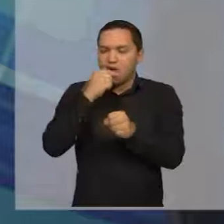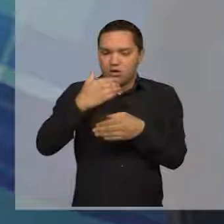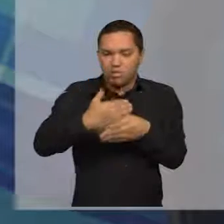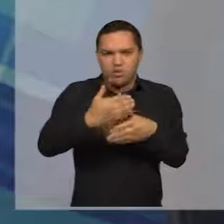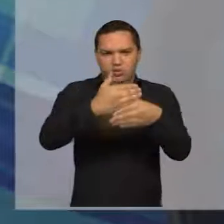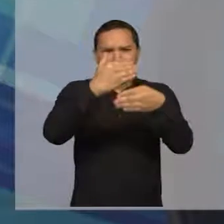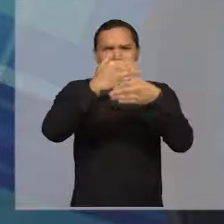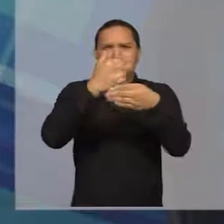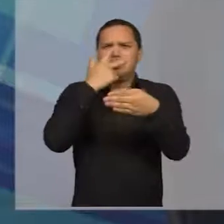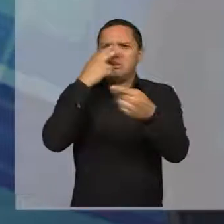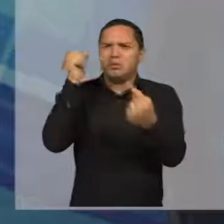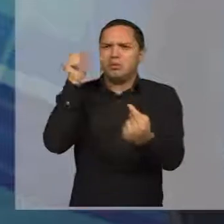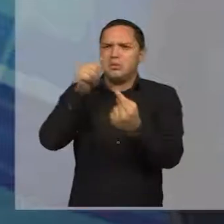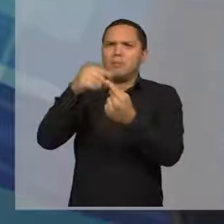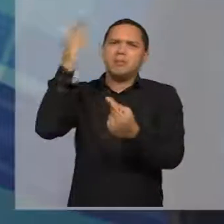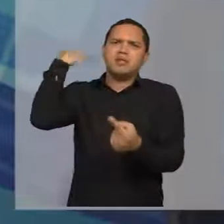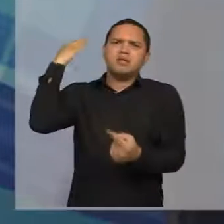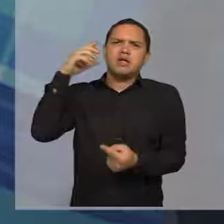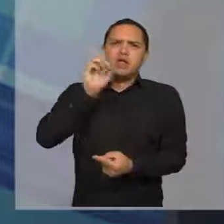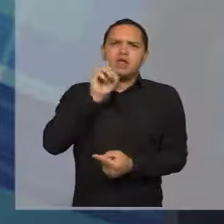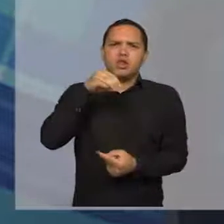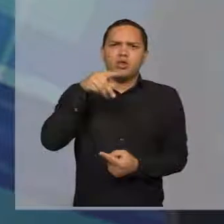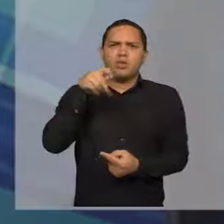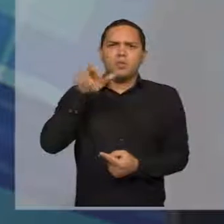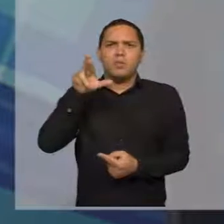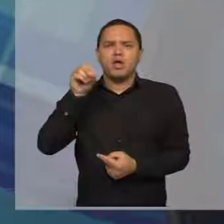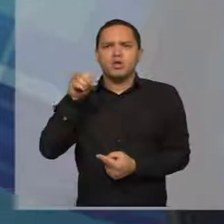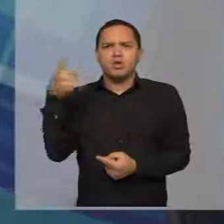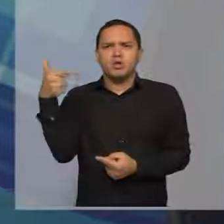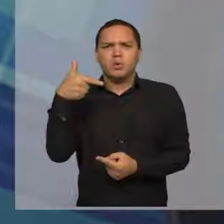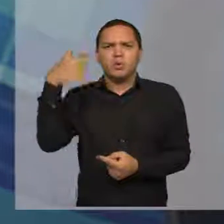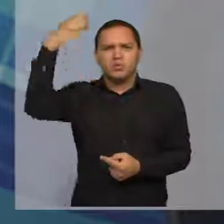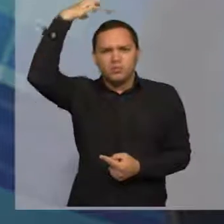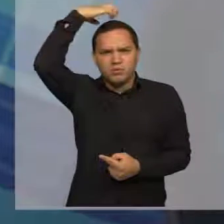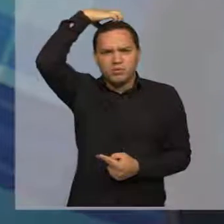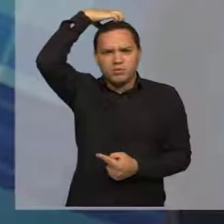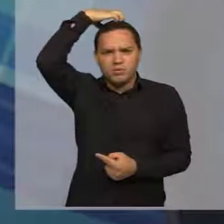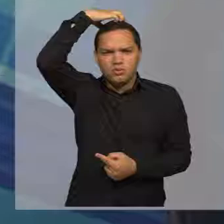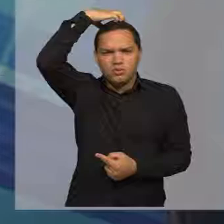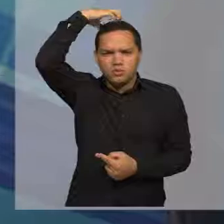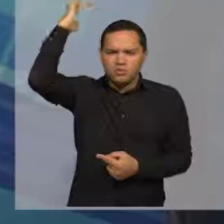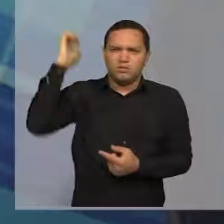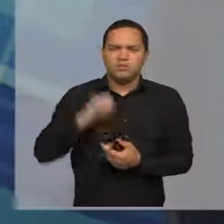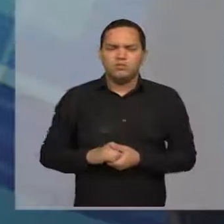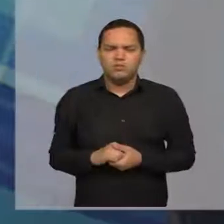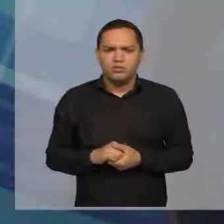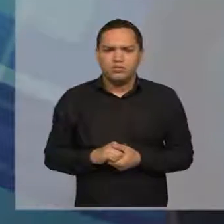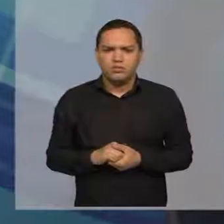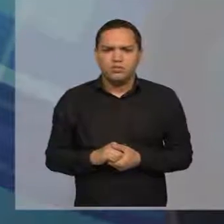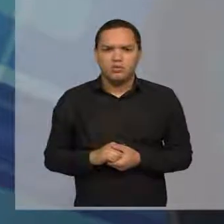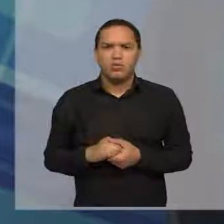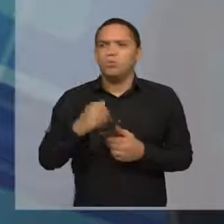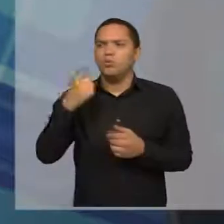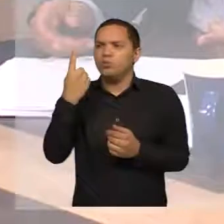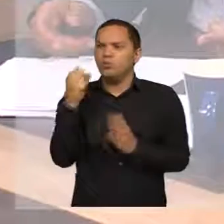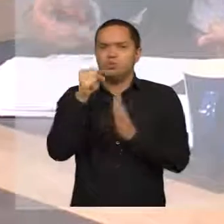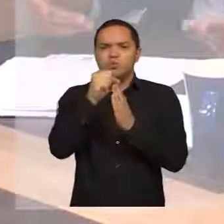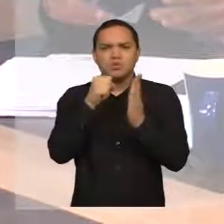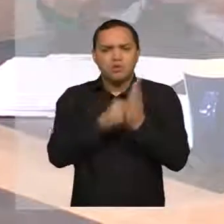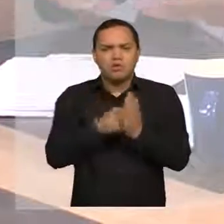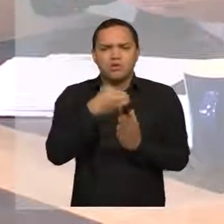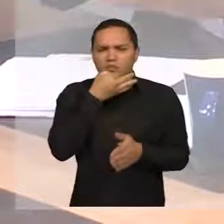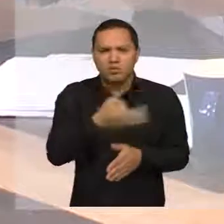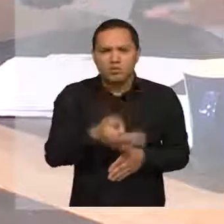para Dom Pedro II. Quer dizer, fazer aquilo que a gente passou aí um século criticando, que